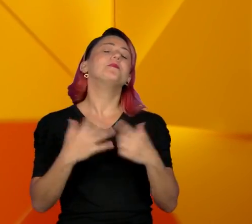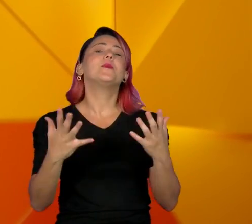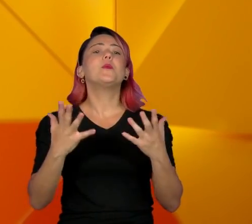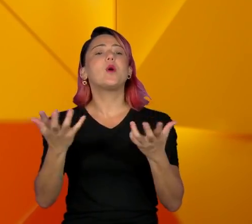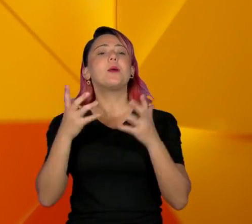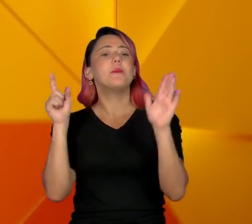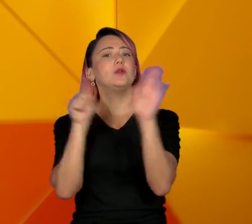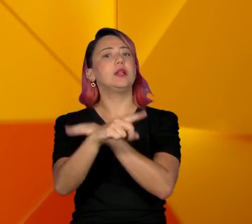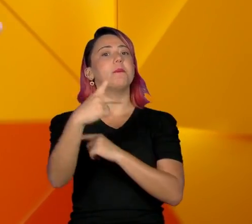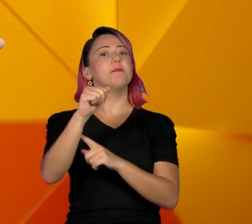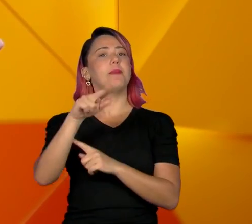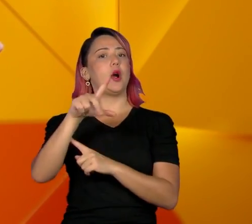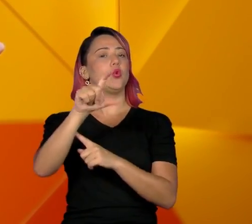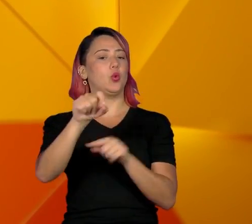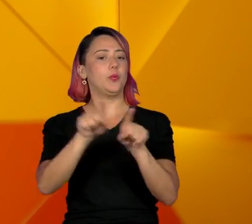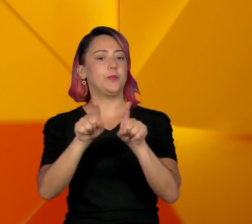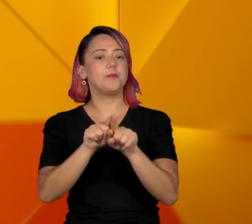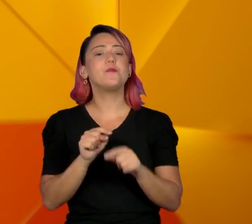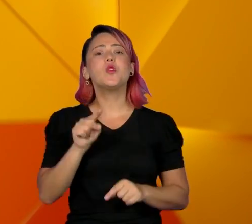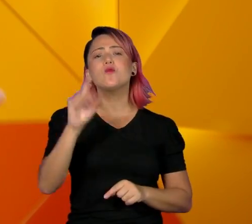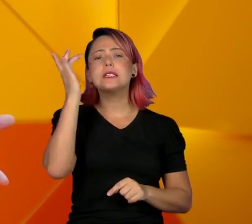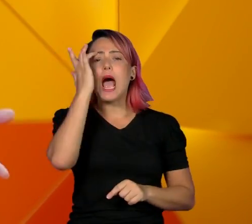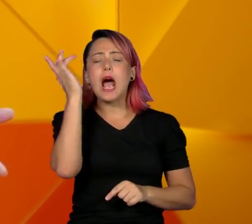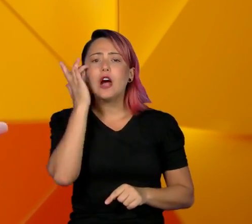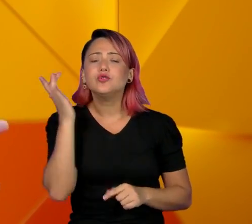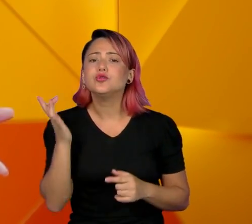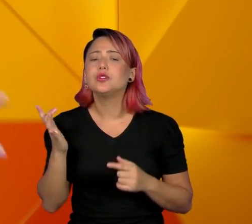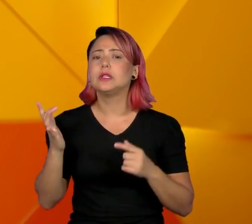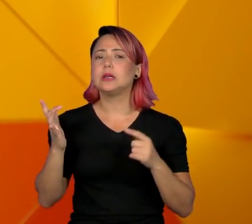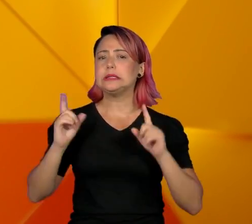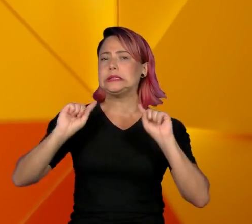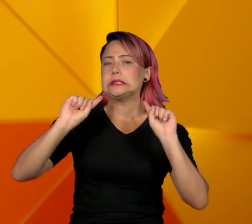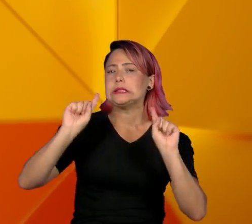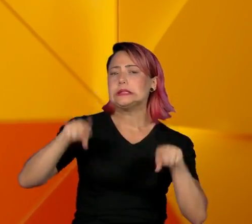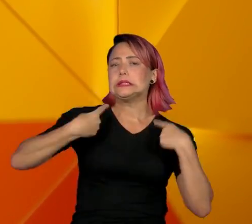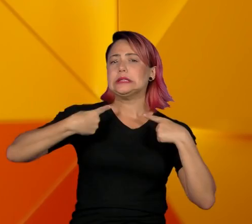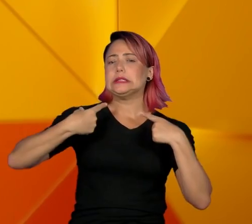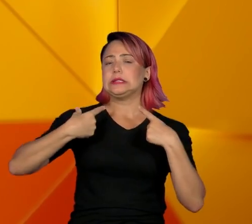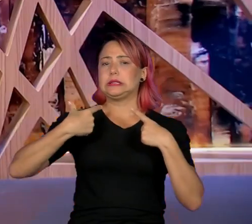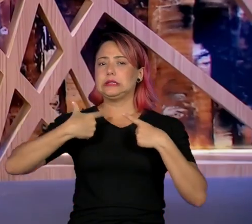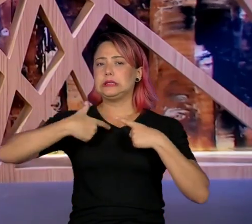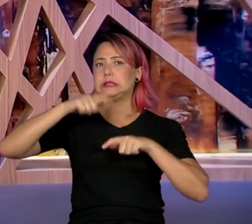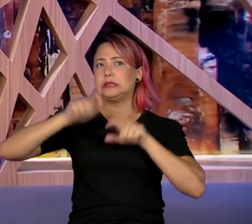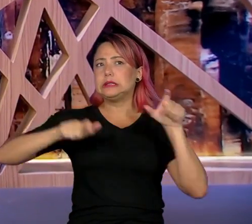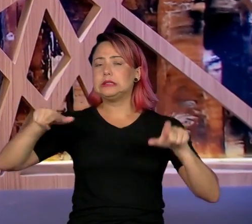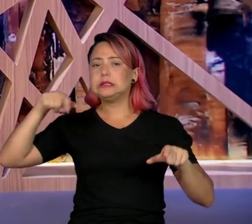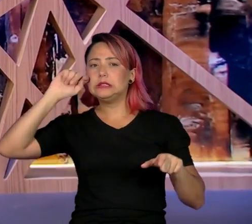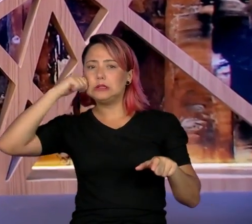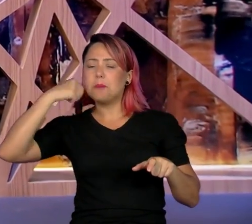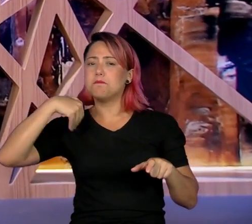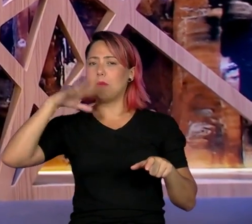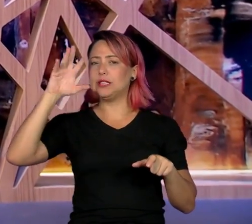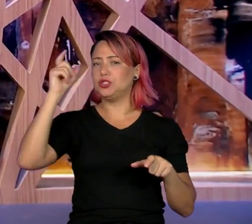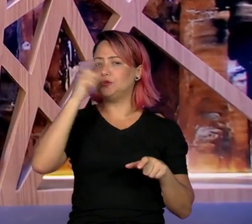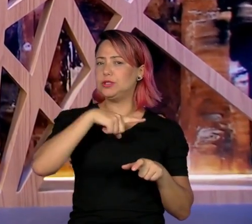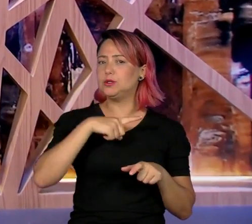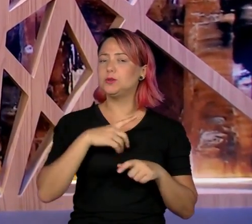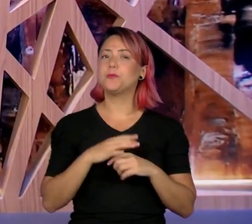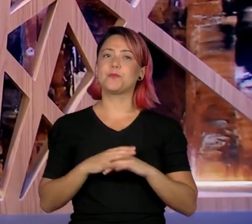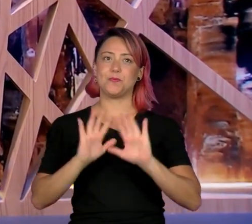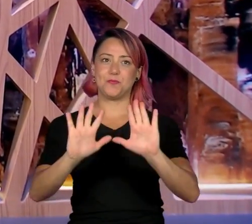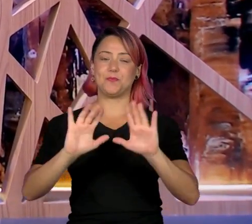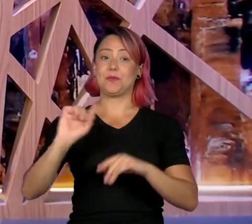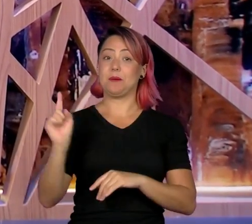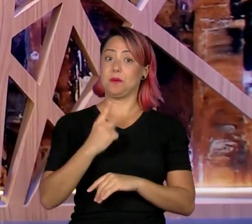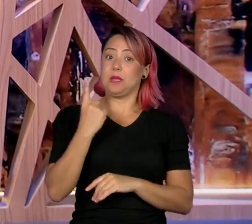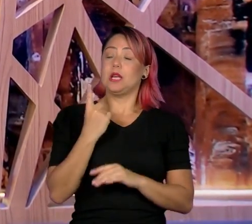população, o sonho ele é mais difícil devido aos desafios que são enfrentados aí diariamente? Eu vou responder em 2 tempos essa questão. Primeiramente, eu